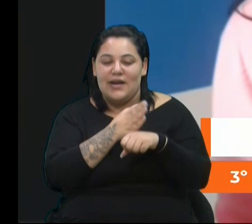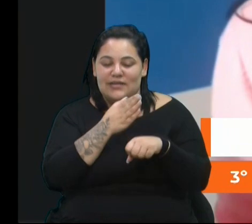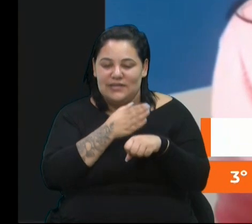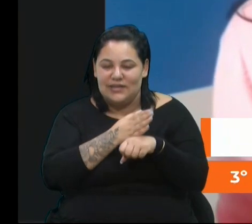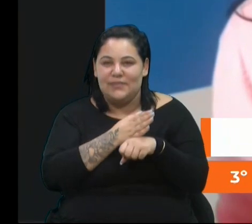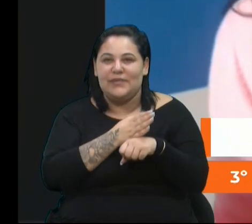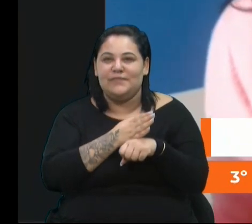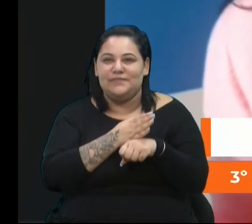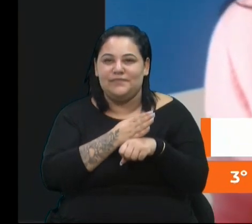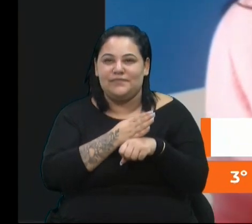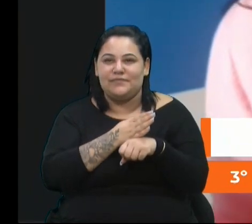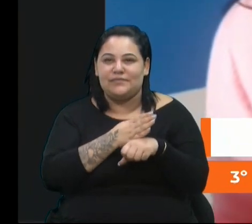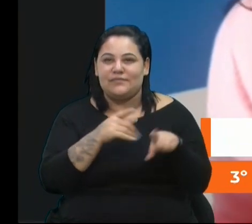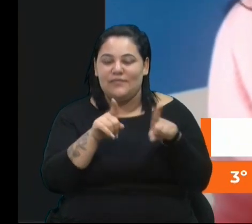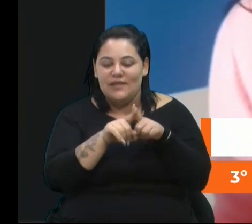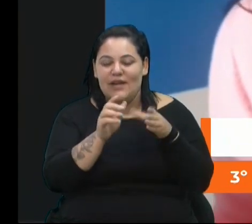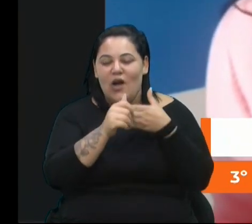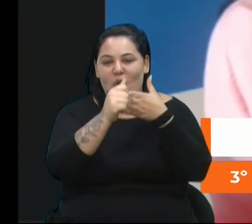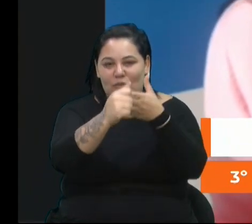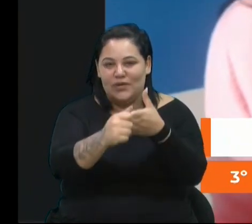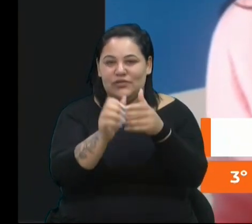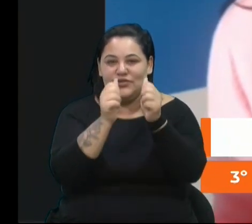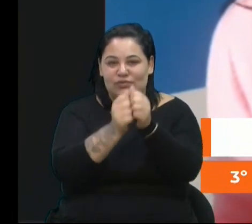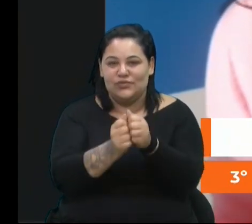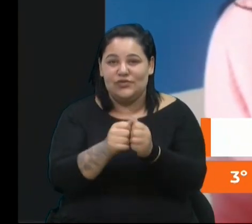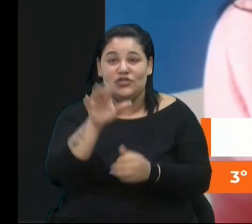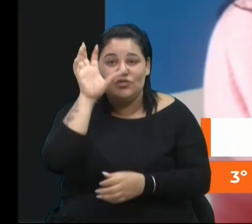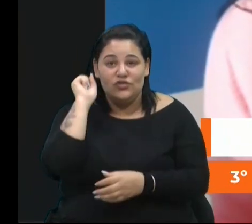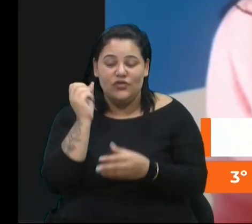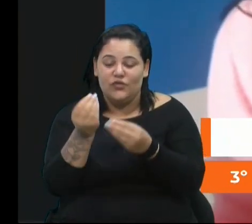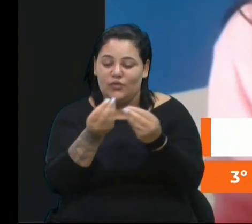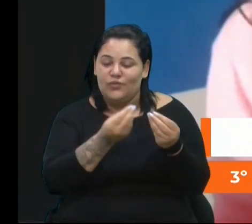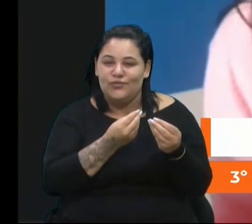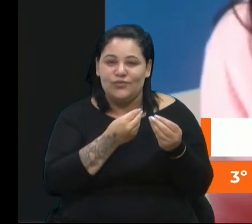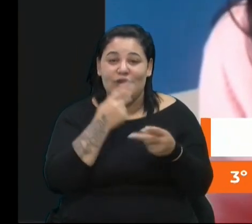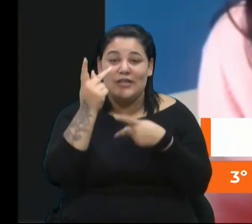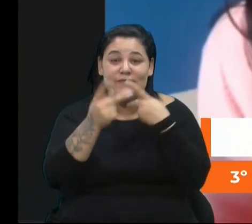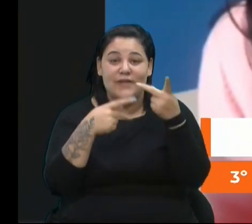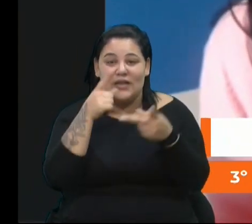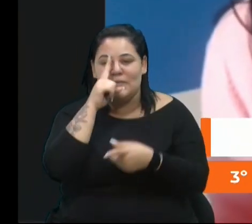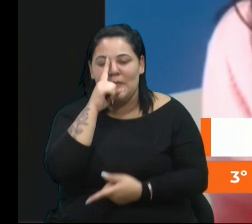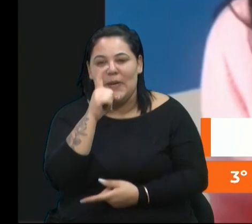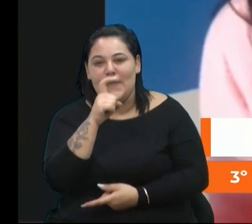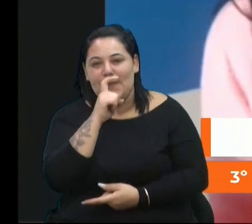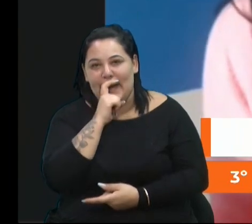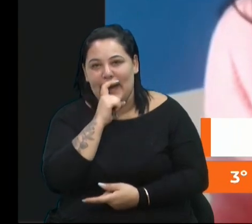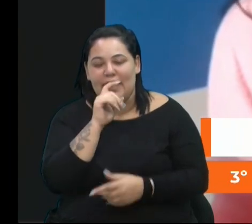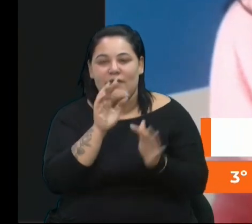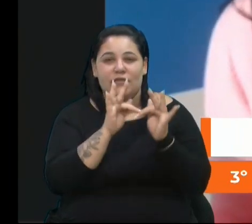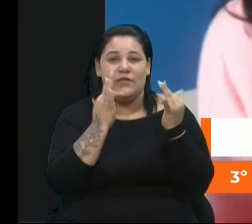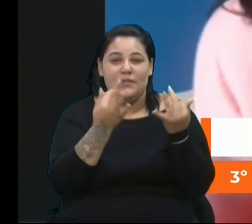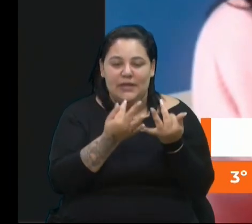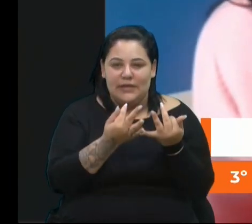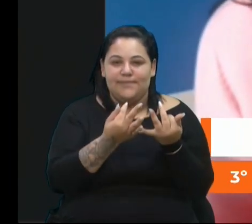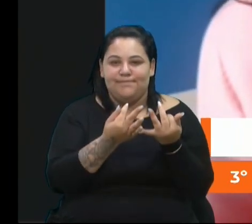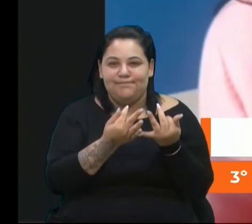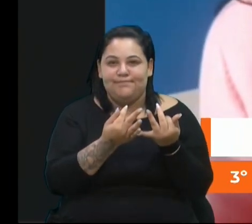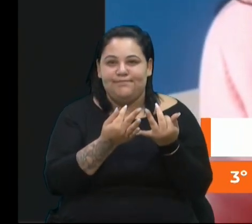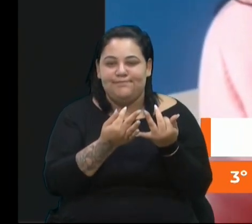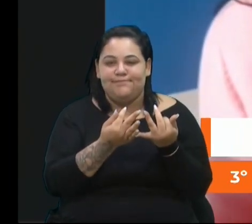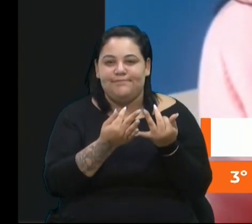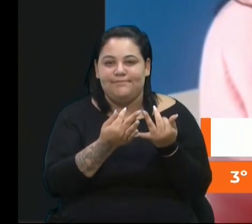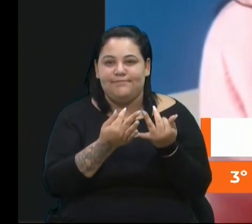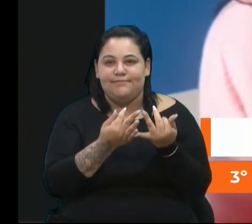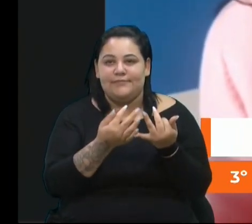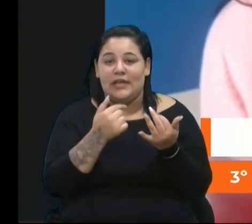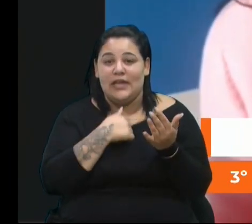frente parlamentar e está nos acompanhando, e a gente ouve muito aqui os relatos das mães, dos pais, dos familiares, enfim.